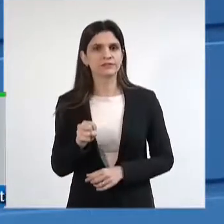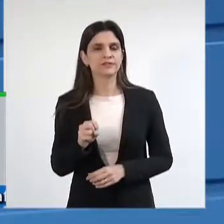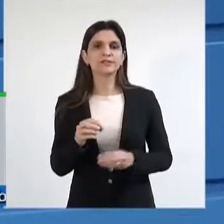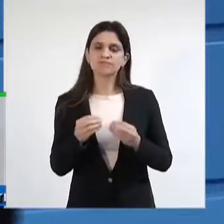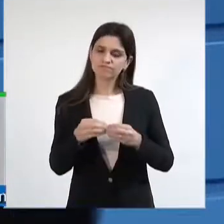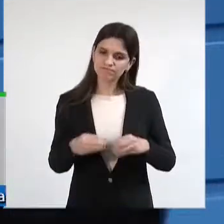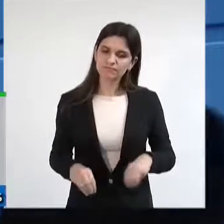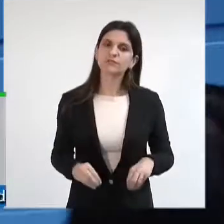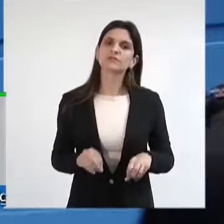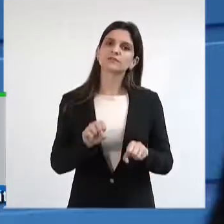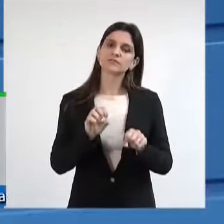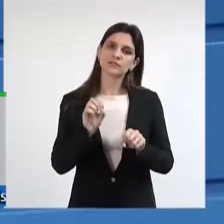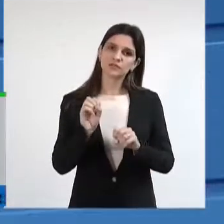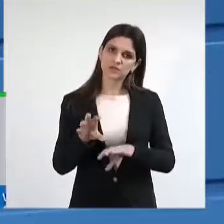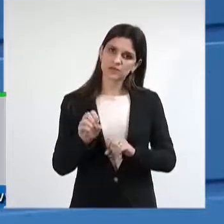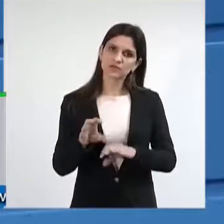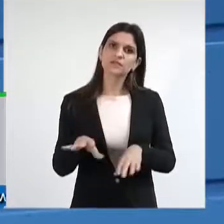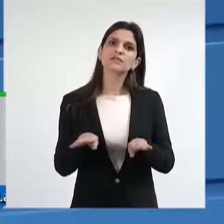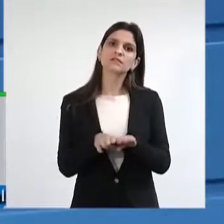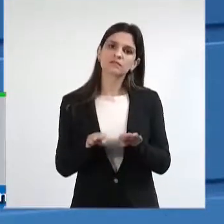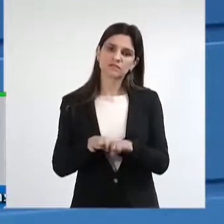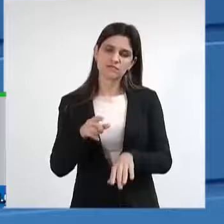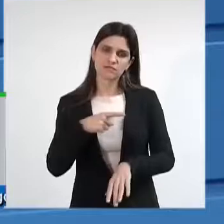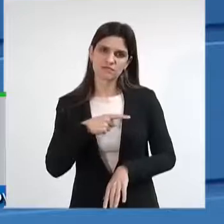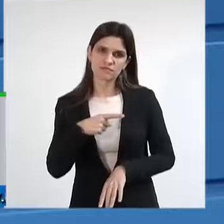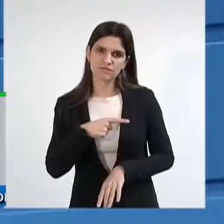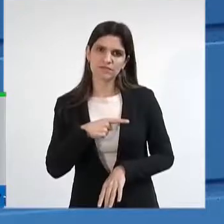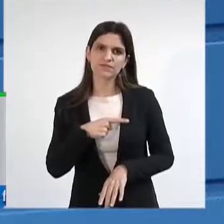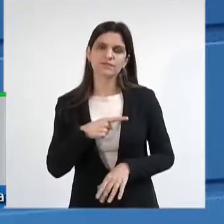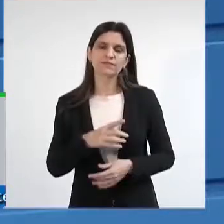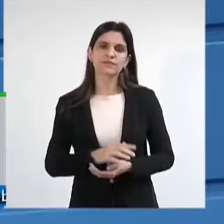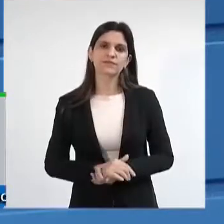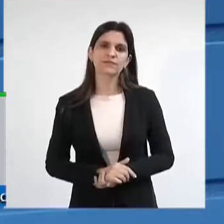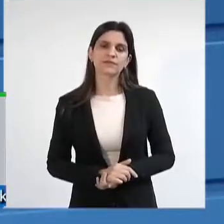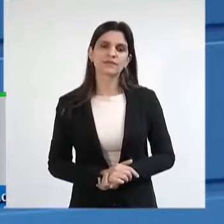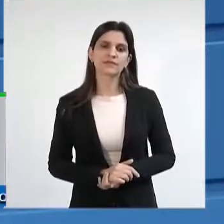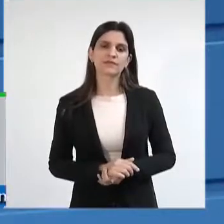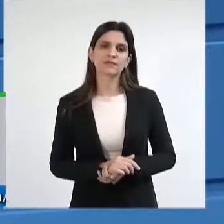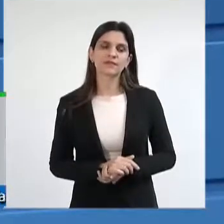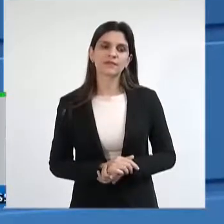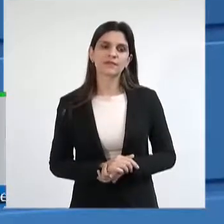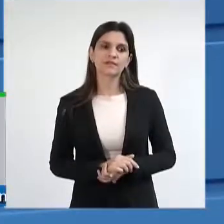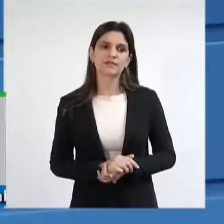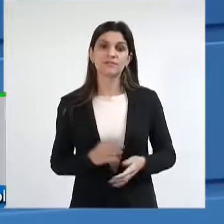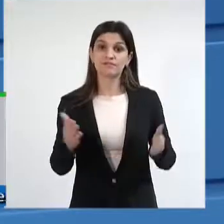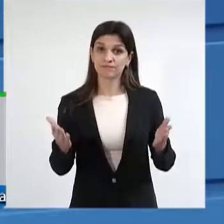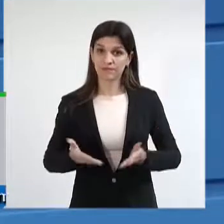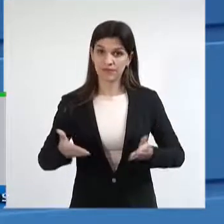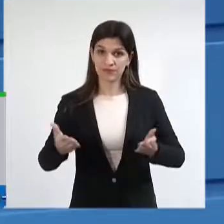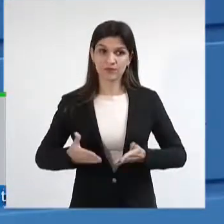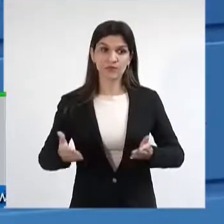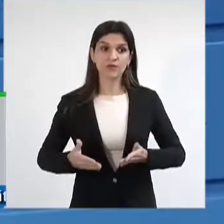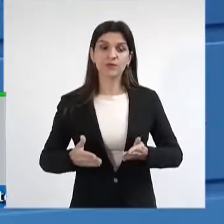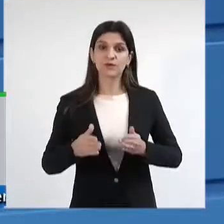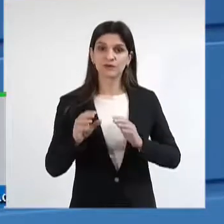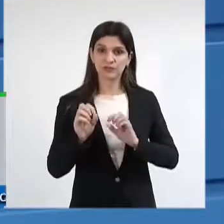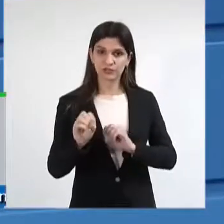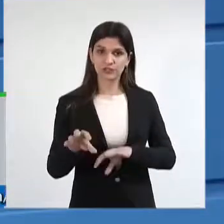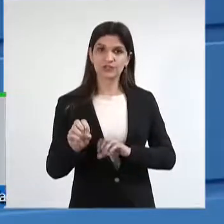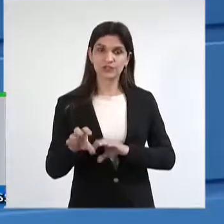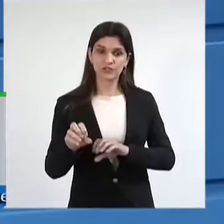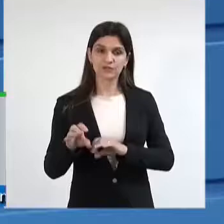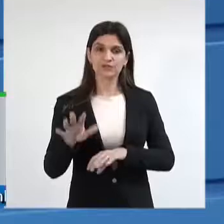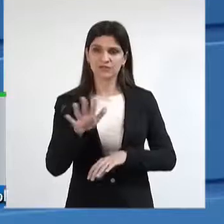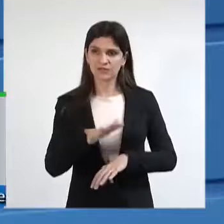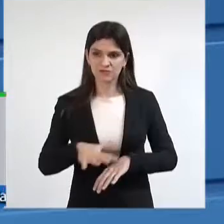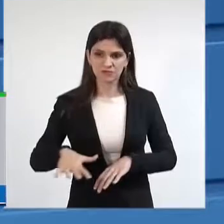hoje, infelizmente, deputado, o que a gente vê na nossa educação como um todo é que nós precisamos